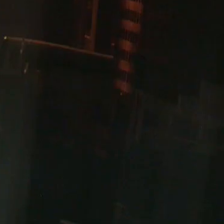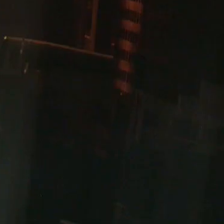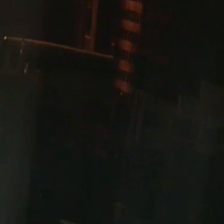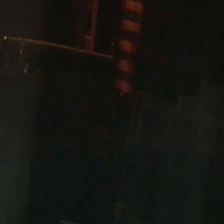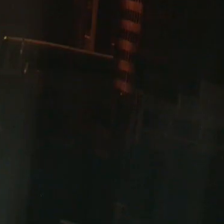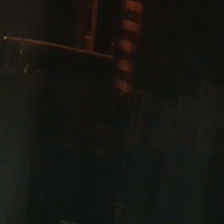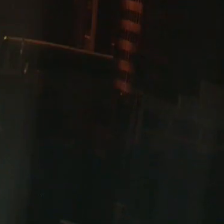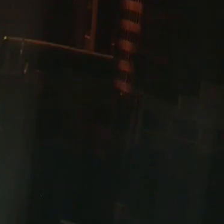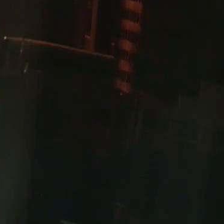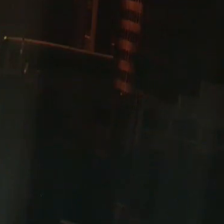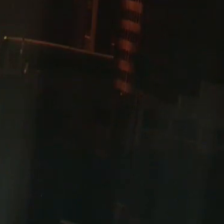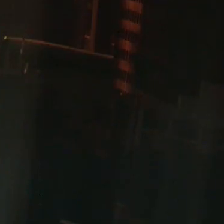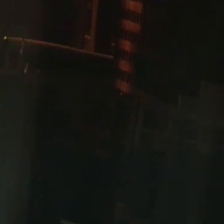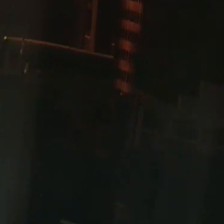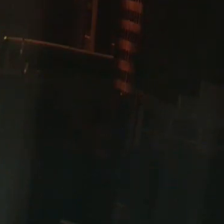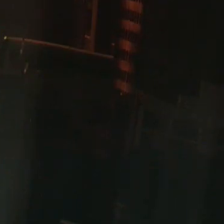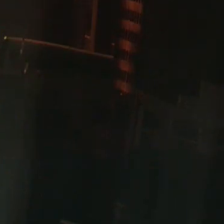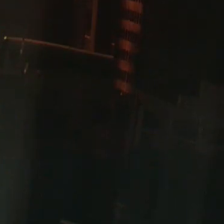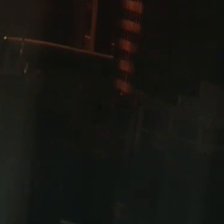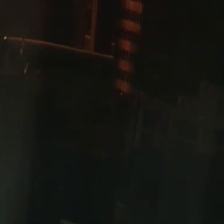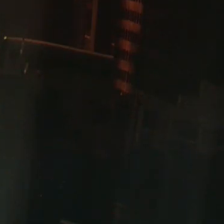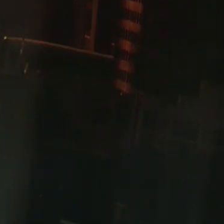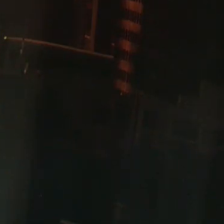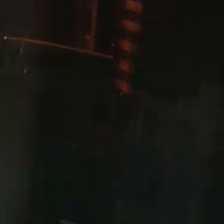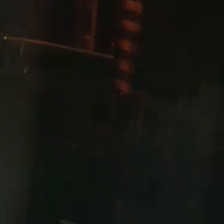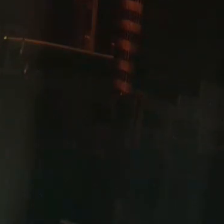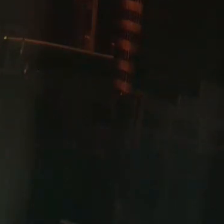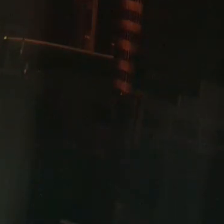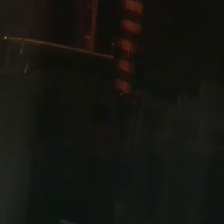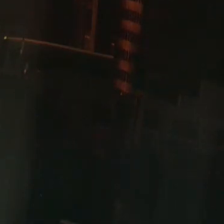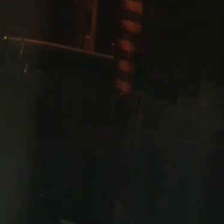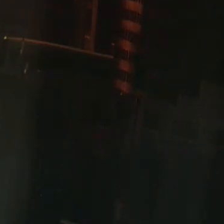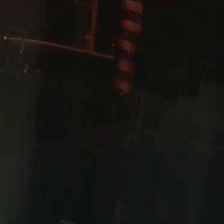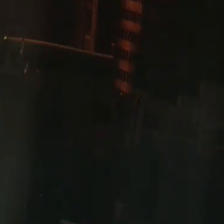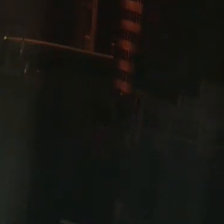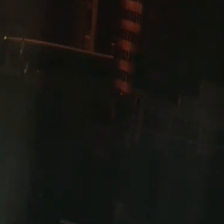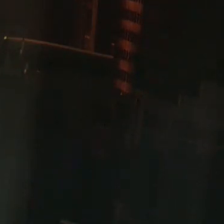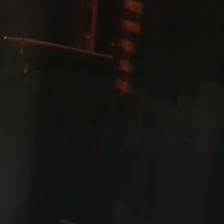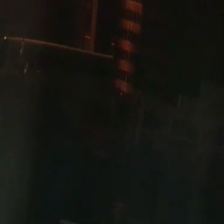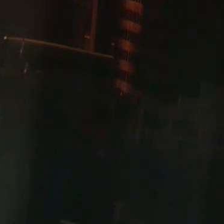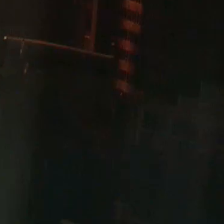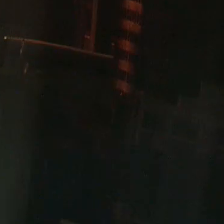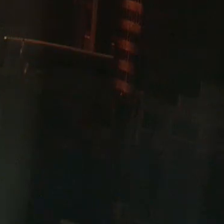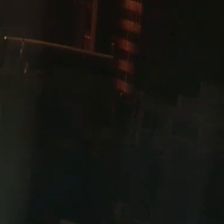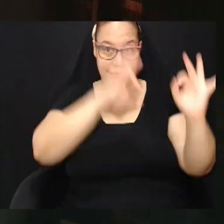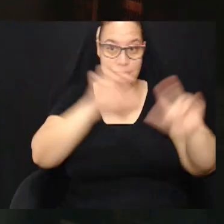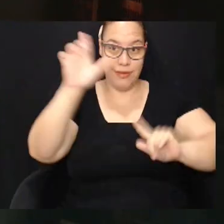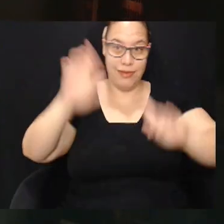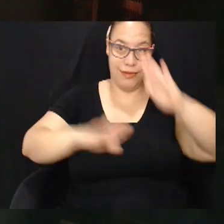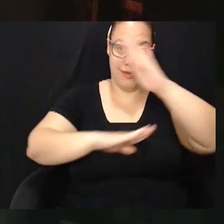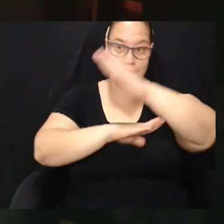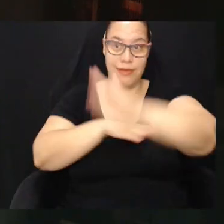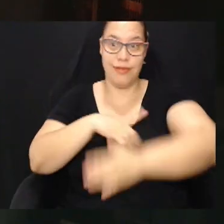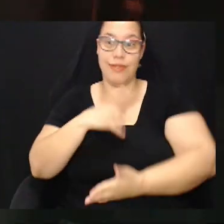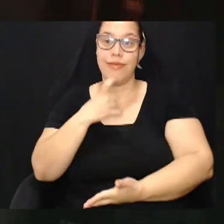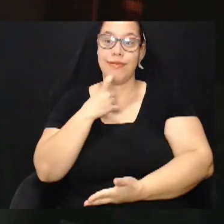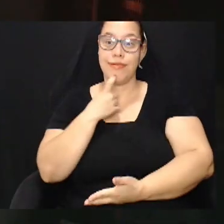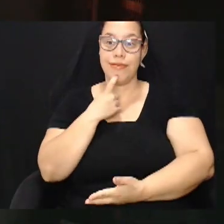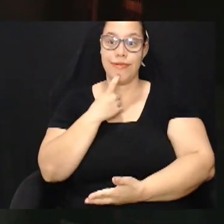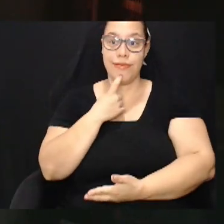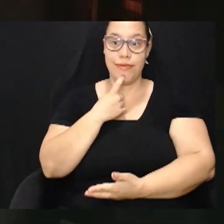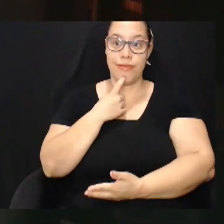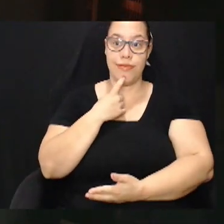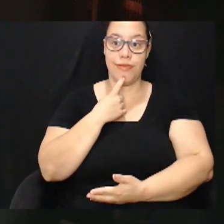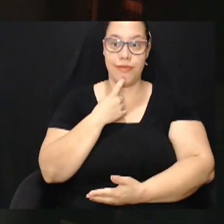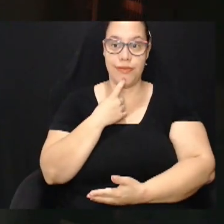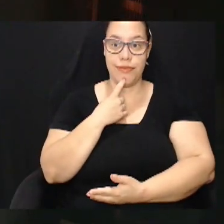Olá, muito bom dia para você que acompanha a programação da TV Câmara Campinas. Estamos chegando com mais